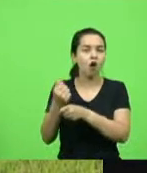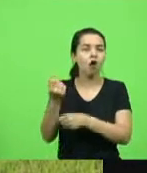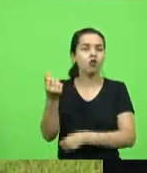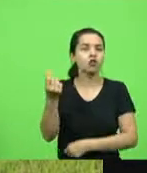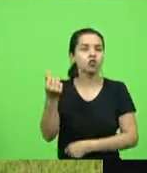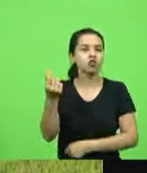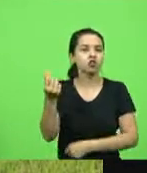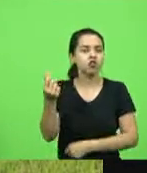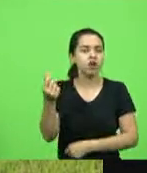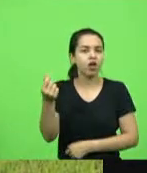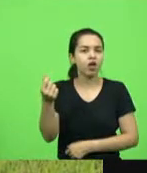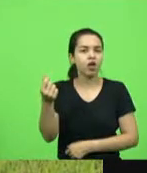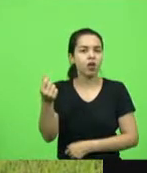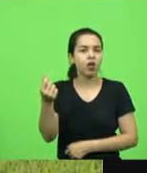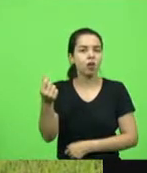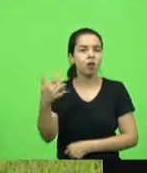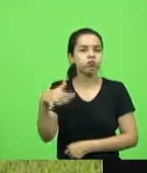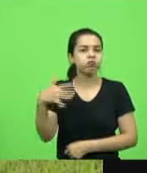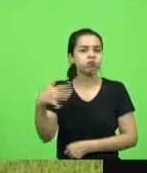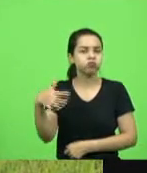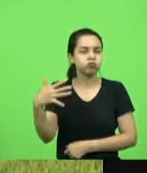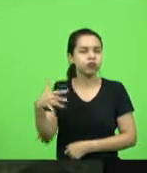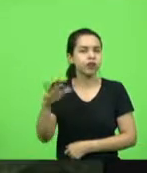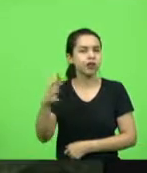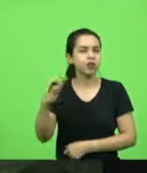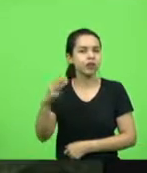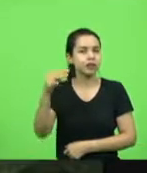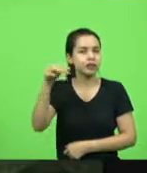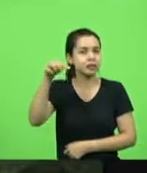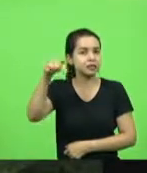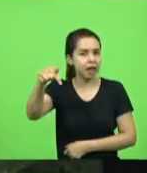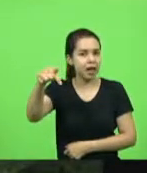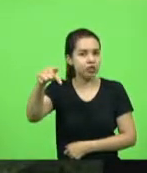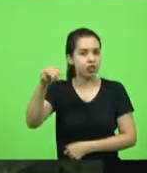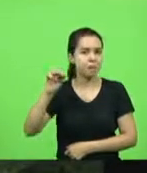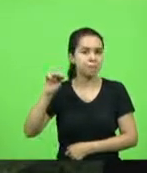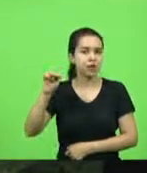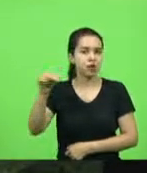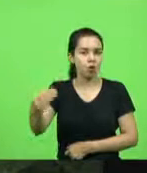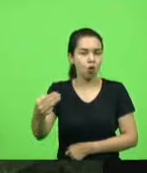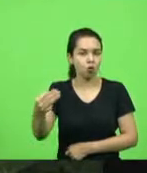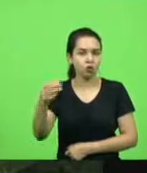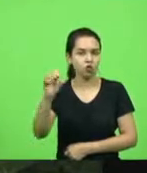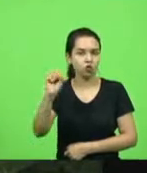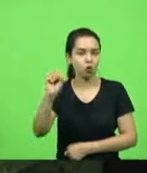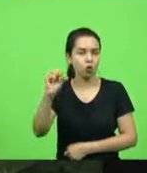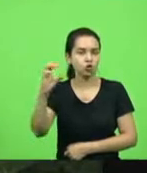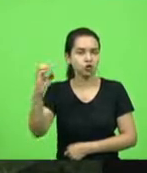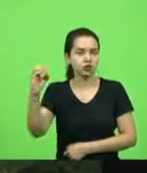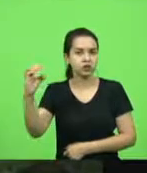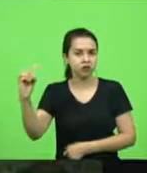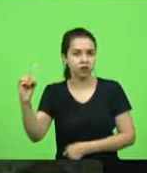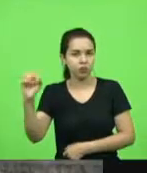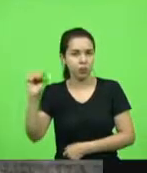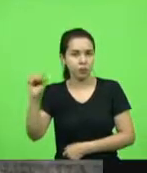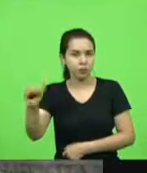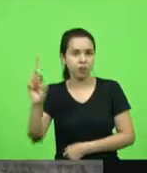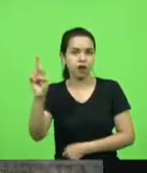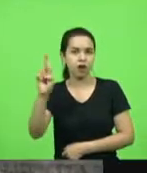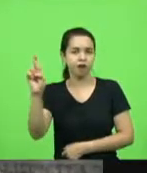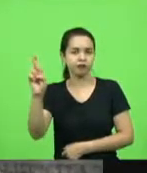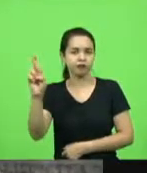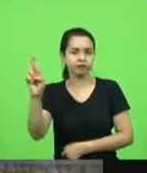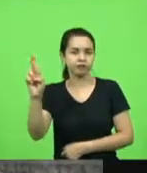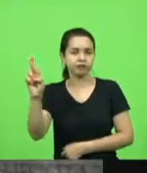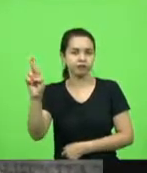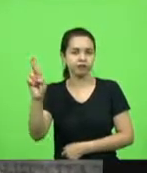não reajustado de 7800000 reais Esse é o estado de uma escola